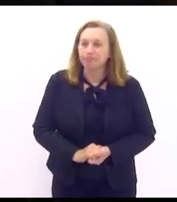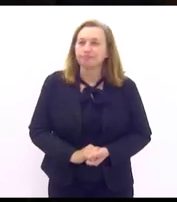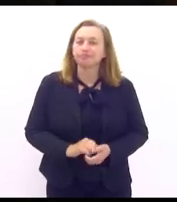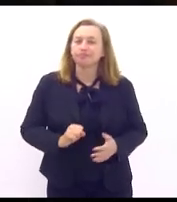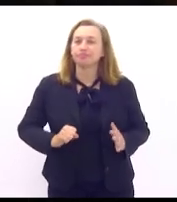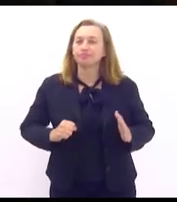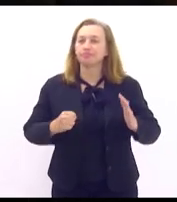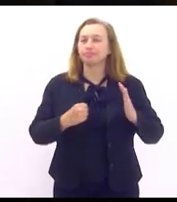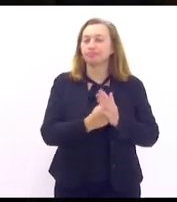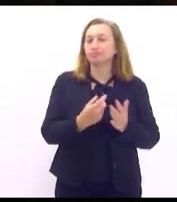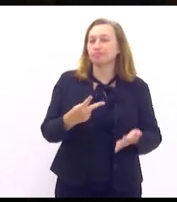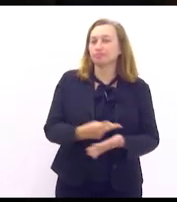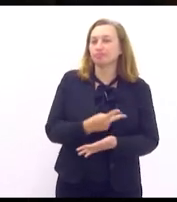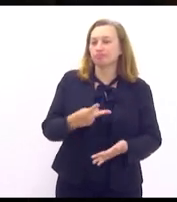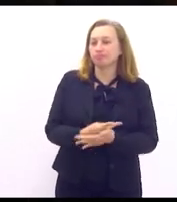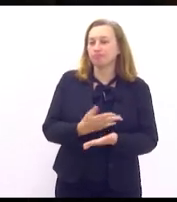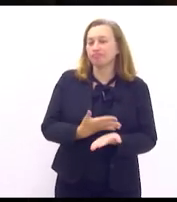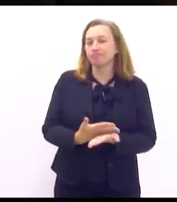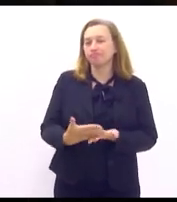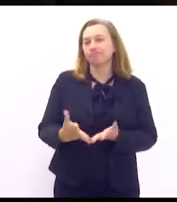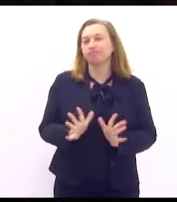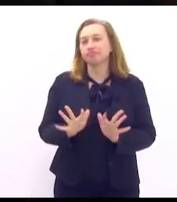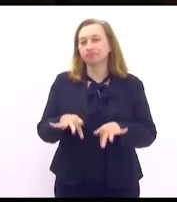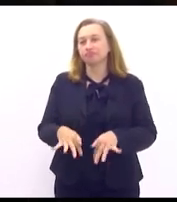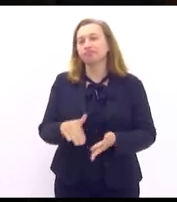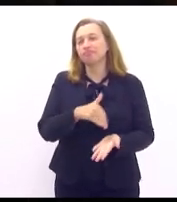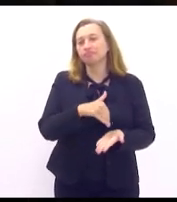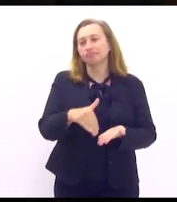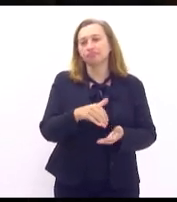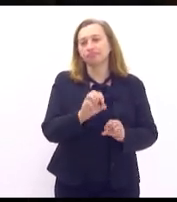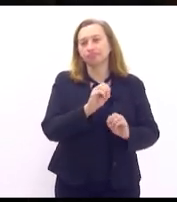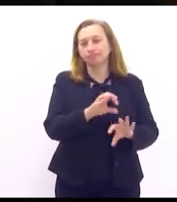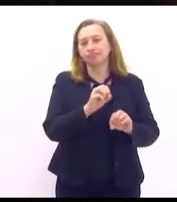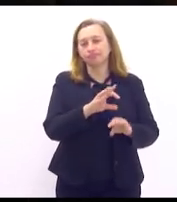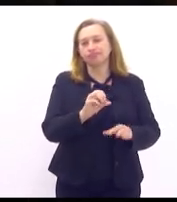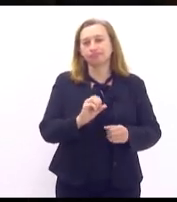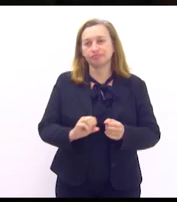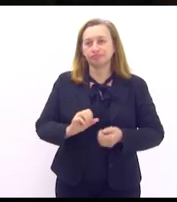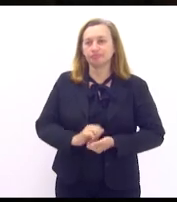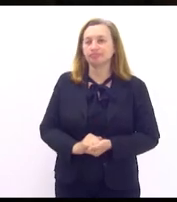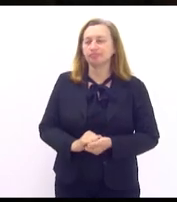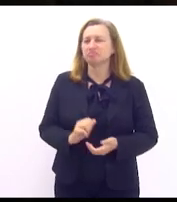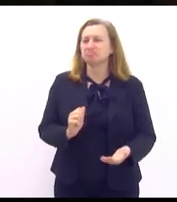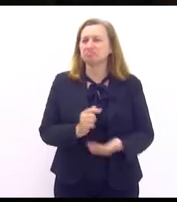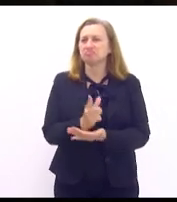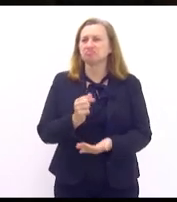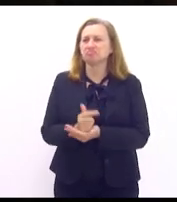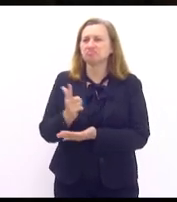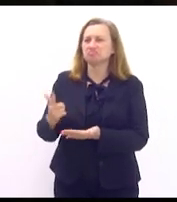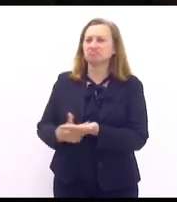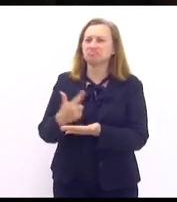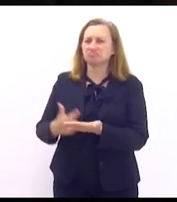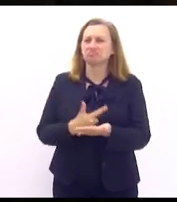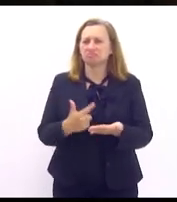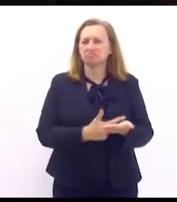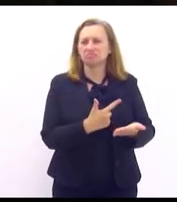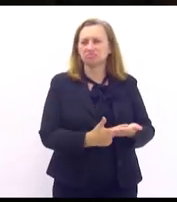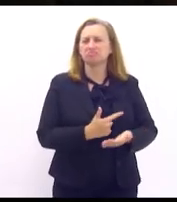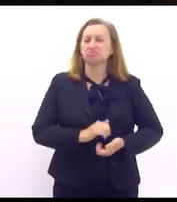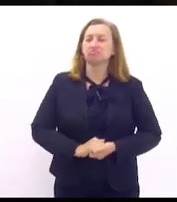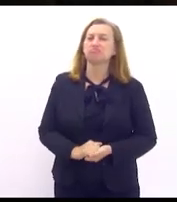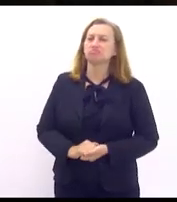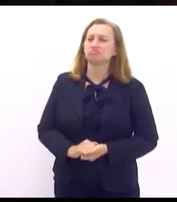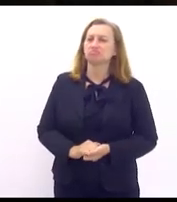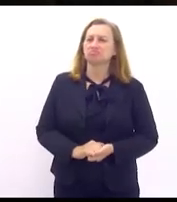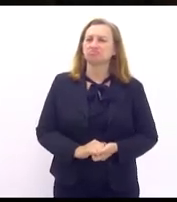marcada por irregularidades do início ao fim, que a Secretaria de Educação estava fazendo, de compras de livros paradidáticos,